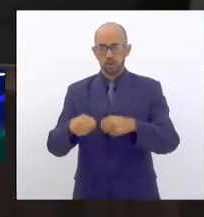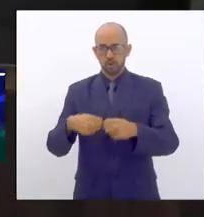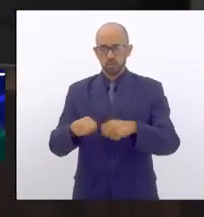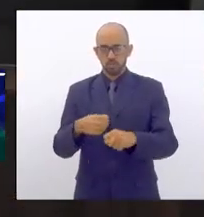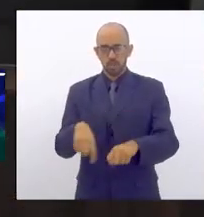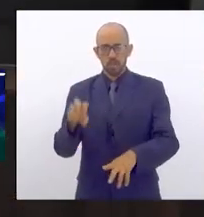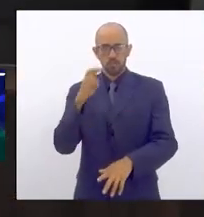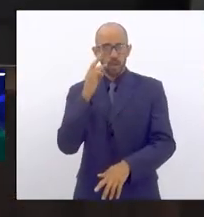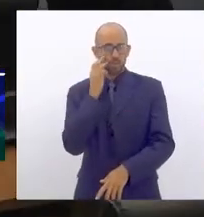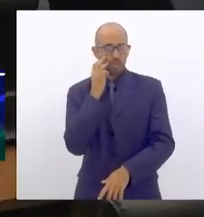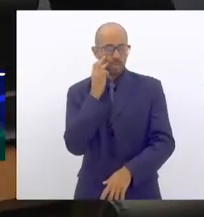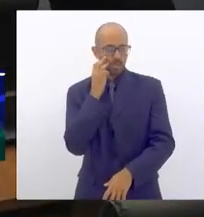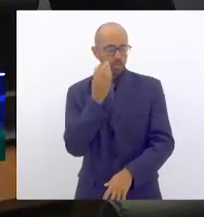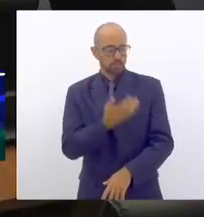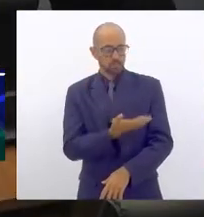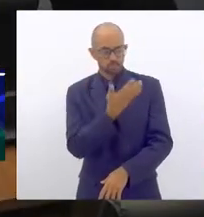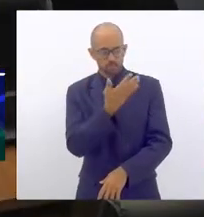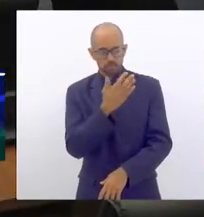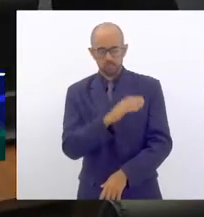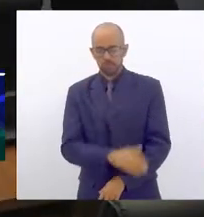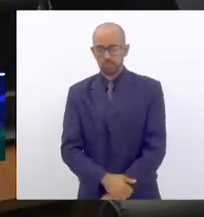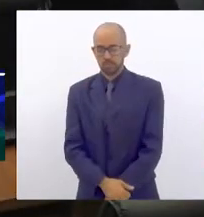Valdeir Carneiro.